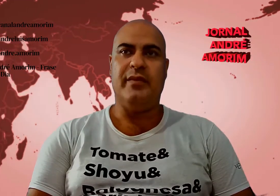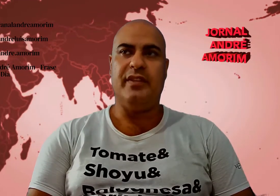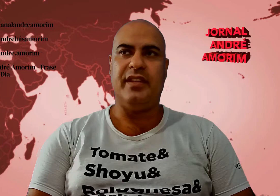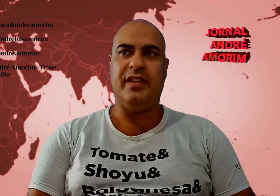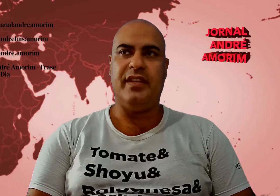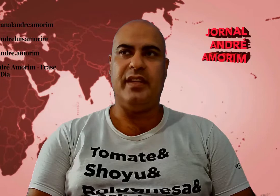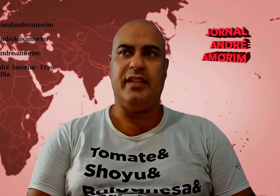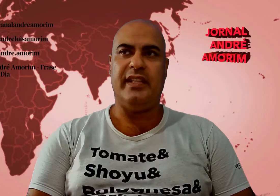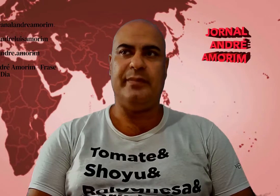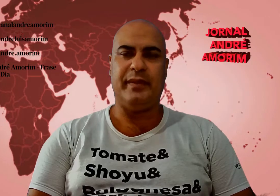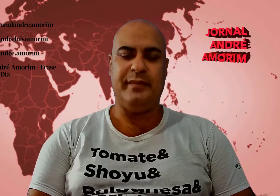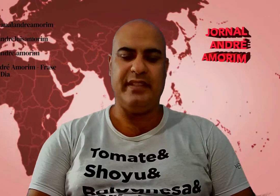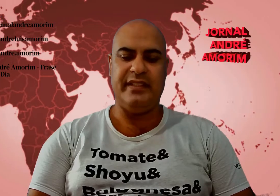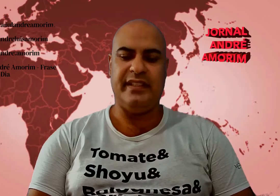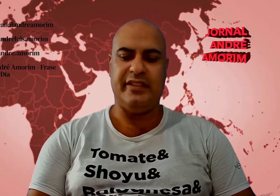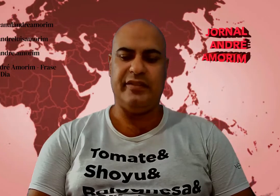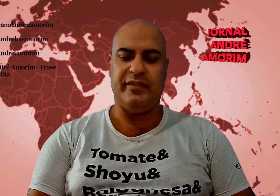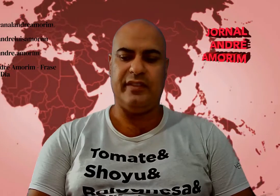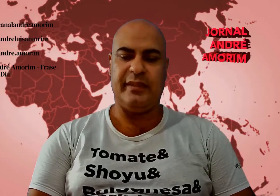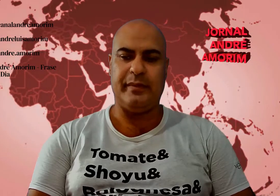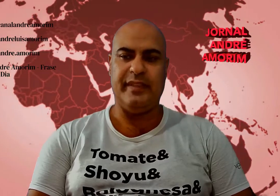Eu me lembro que